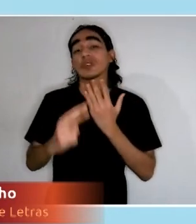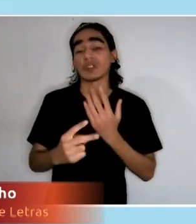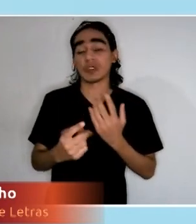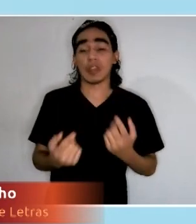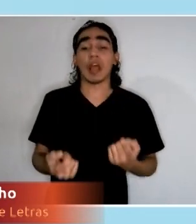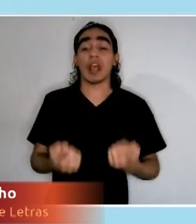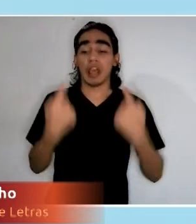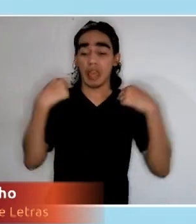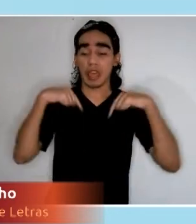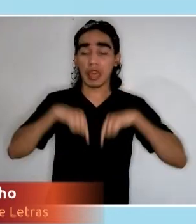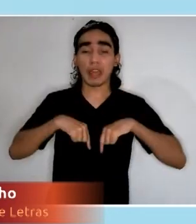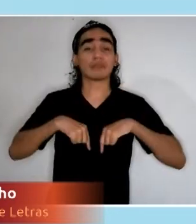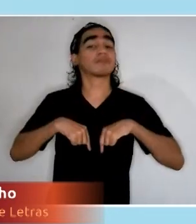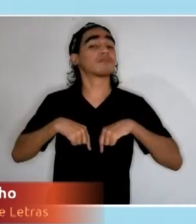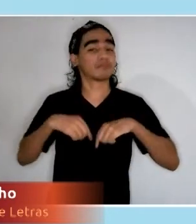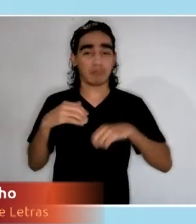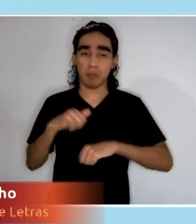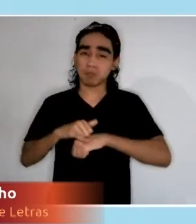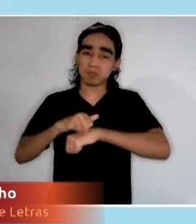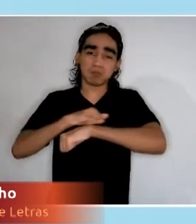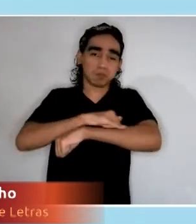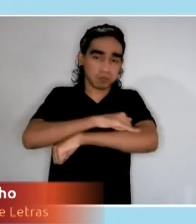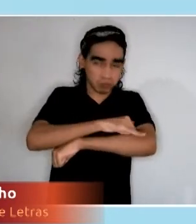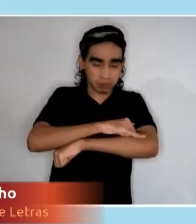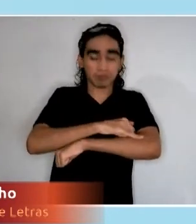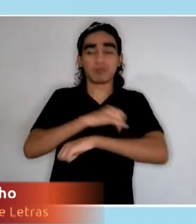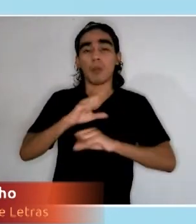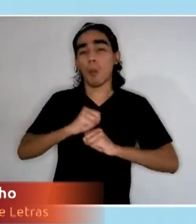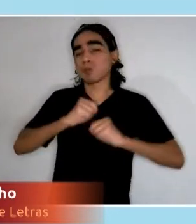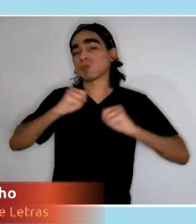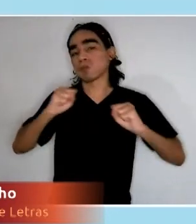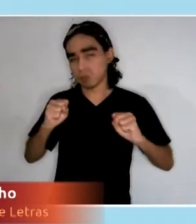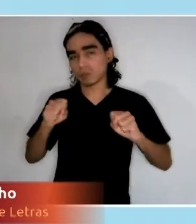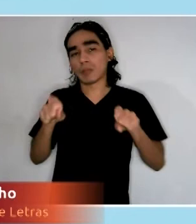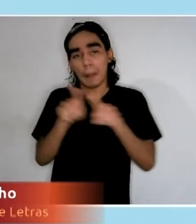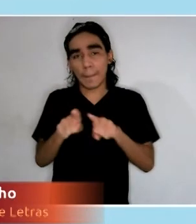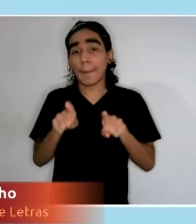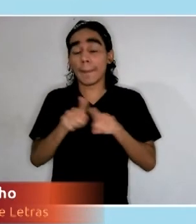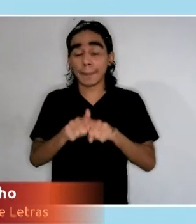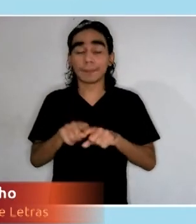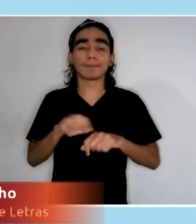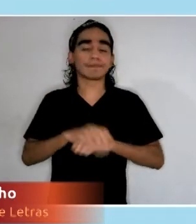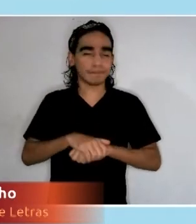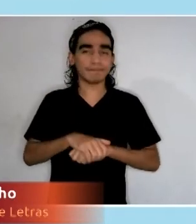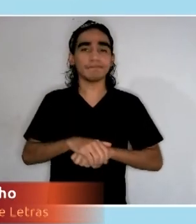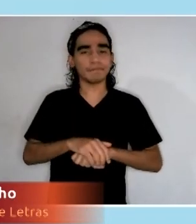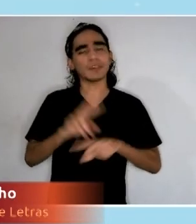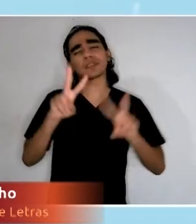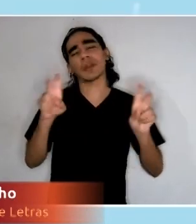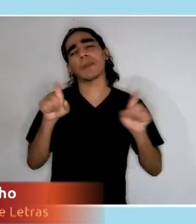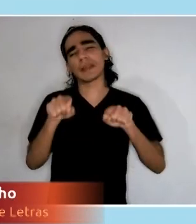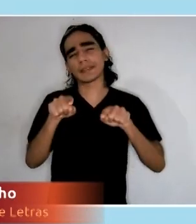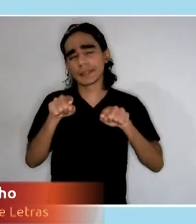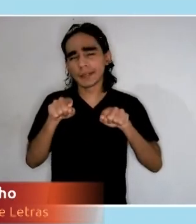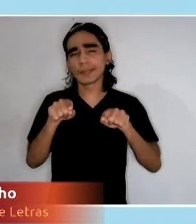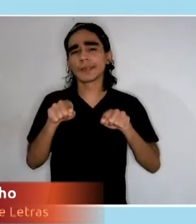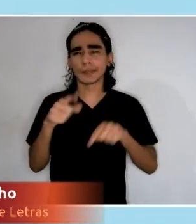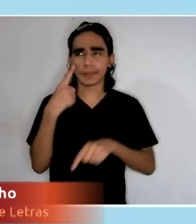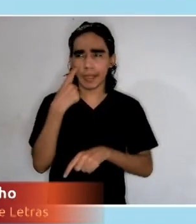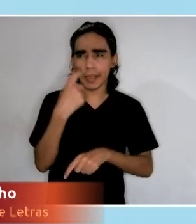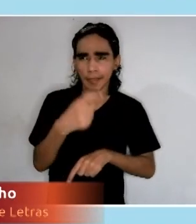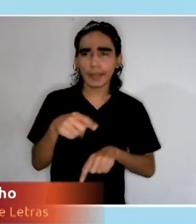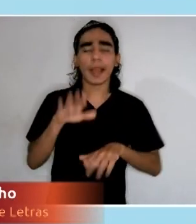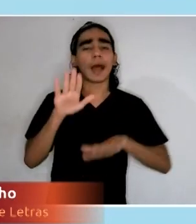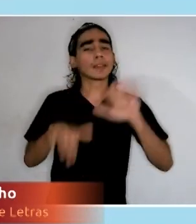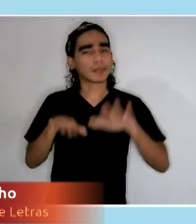até mesmo obesidade. E aí, só para concluir esse quesito, uma coisa muito, muito interessante, ao mesmo tempo